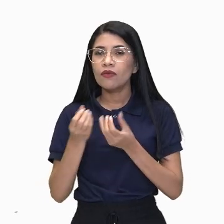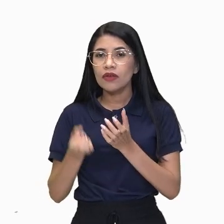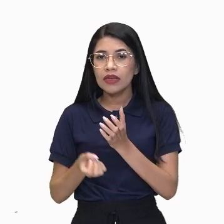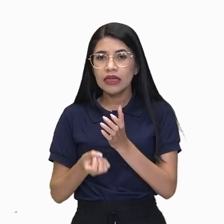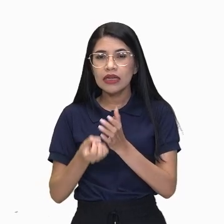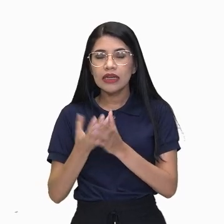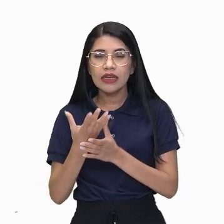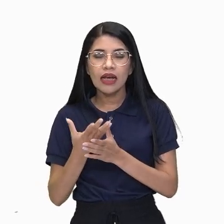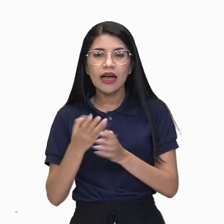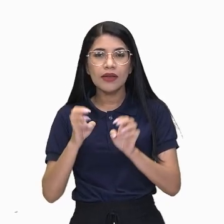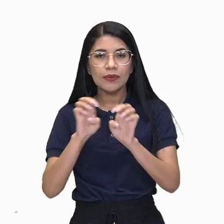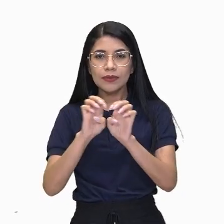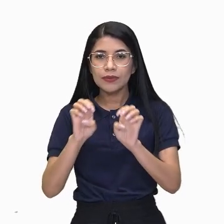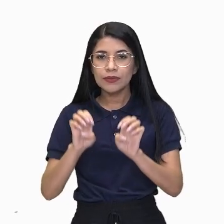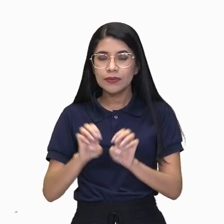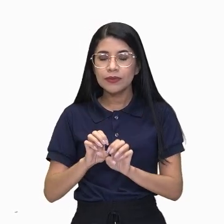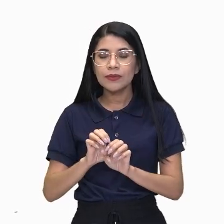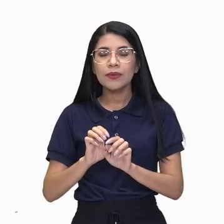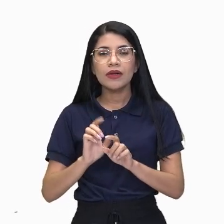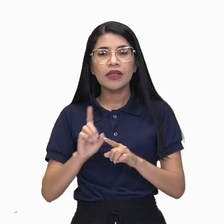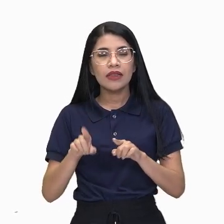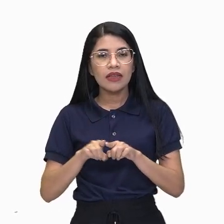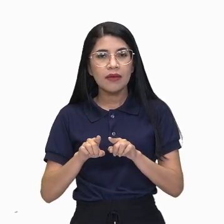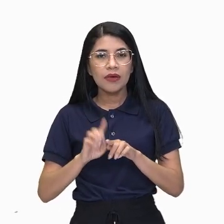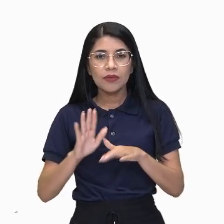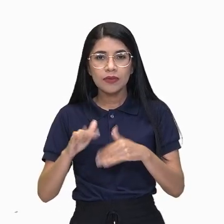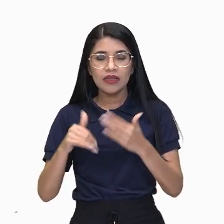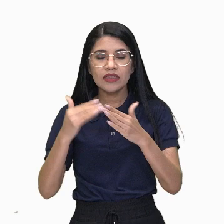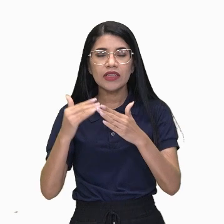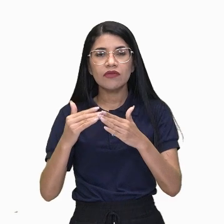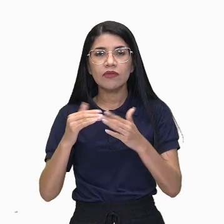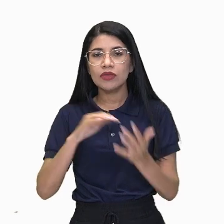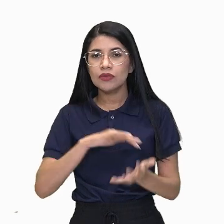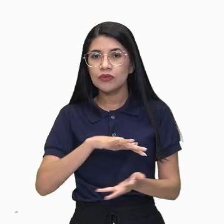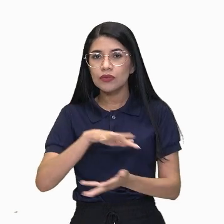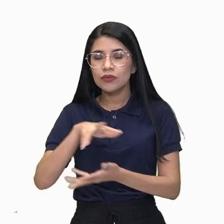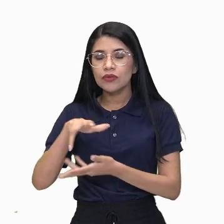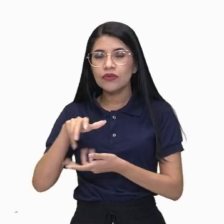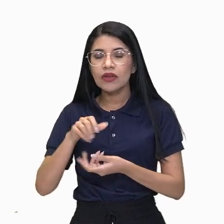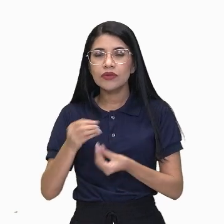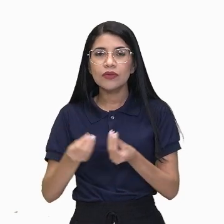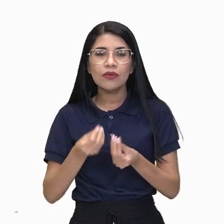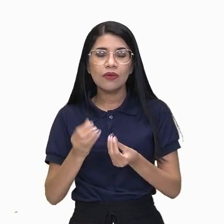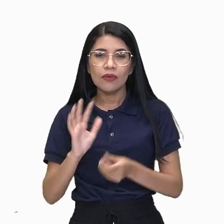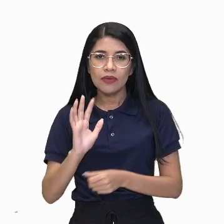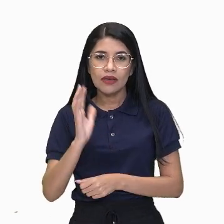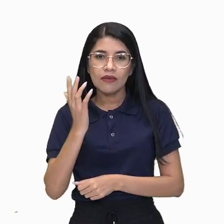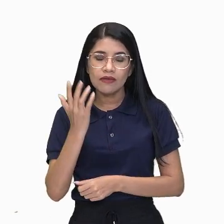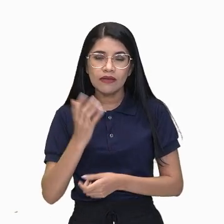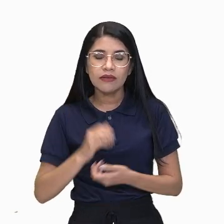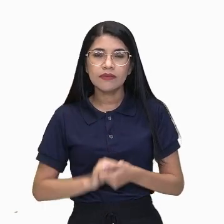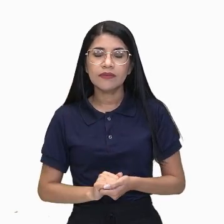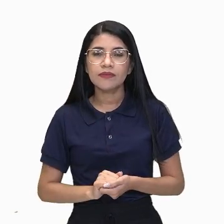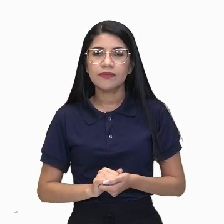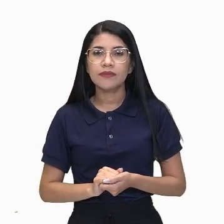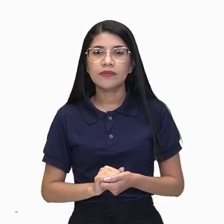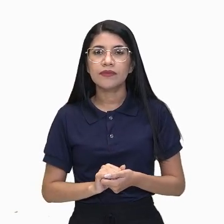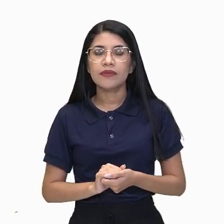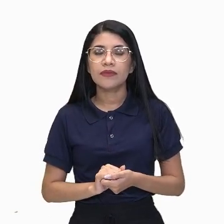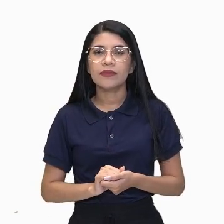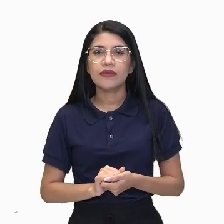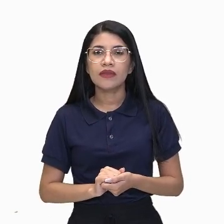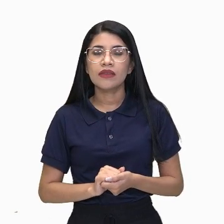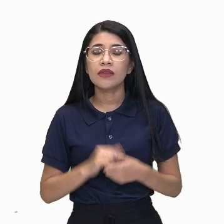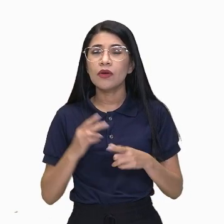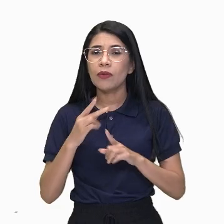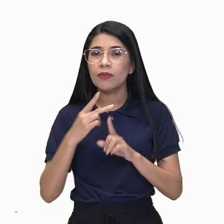a estrutura, a evolução e o funcionamento do universo, né? Então, essa cosmologia é essa